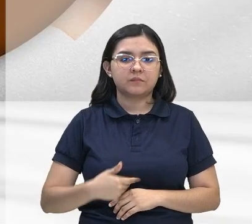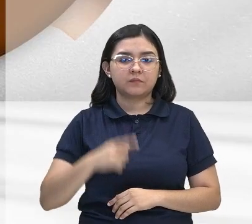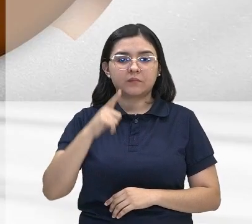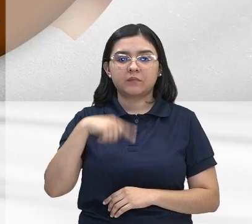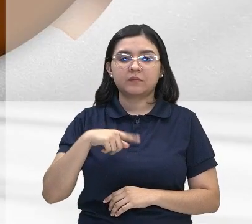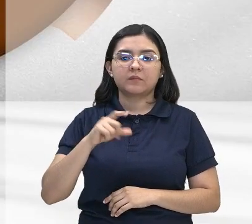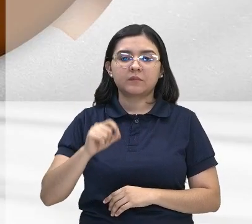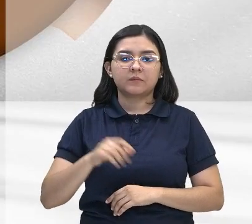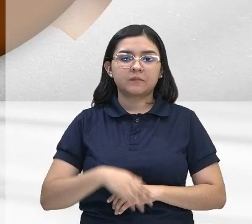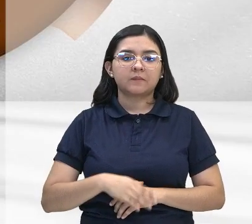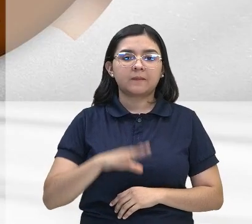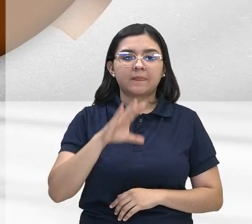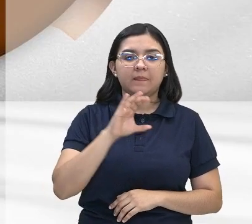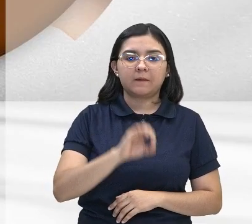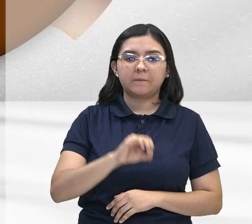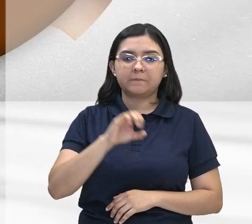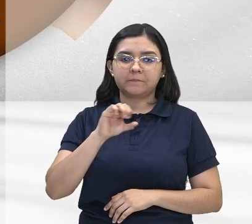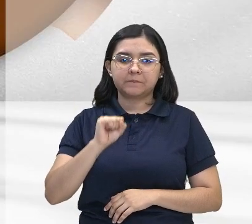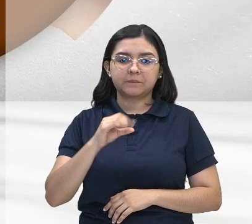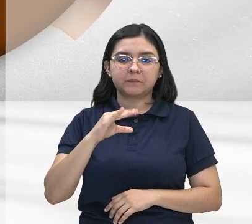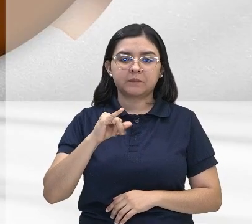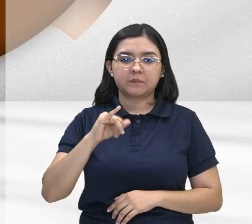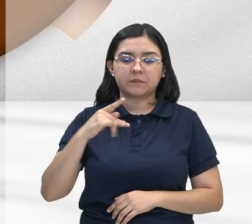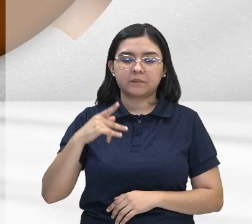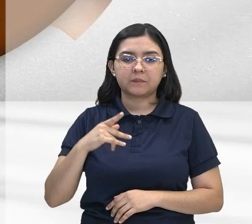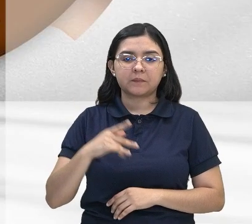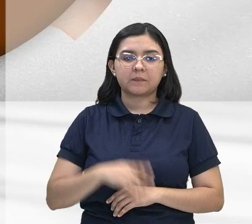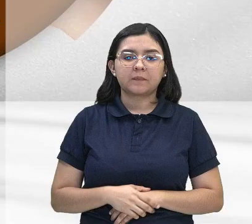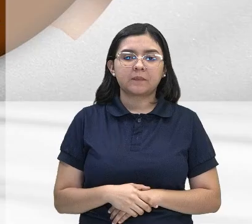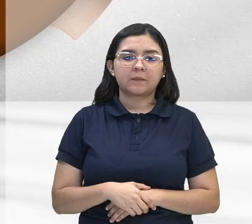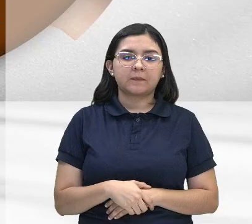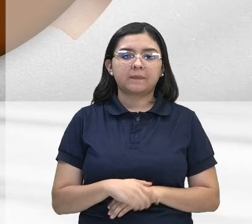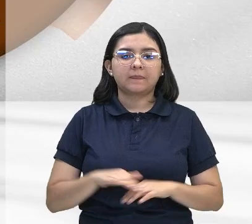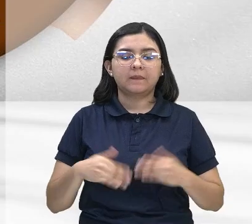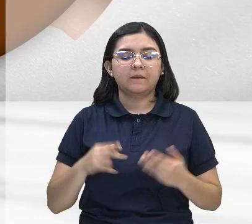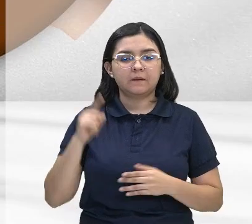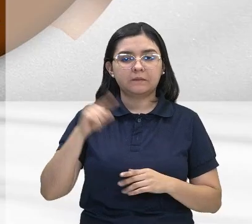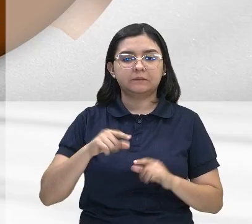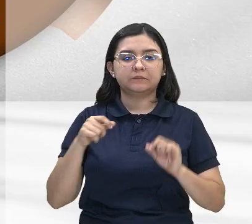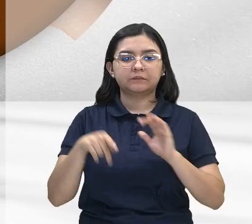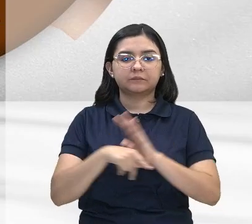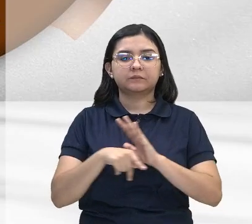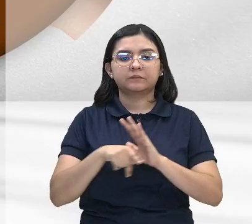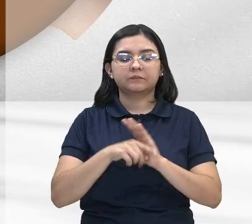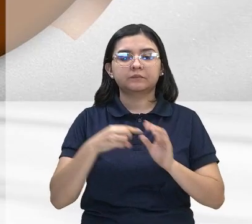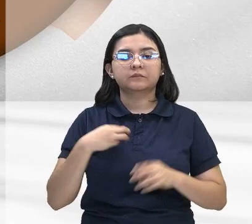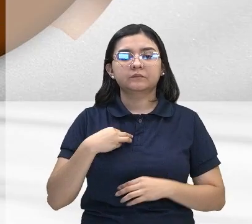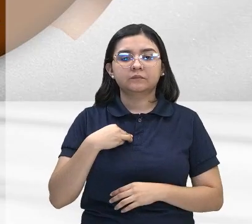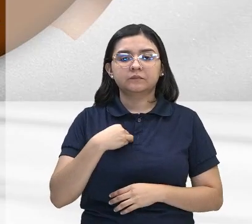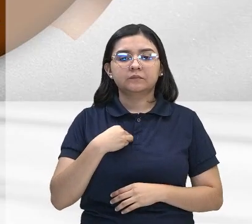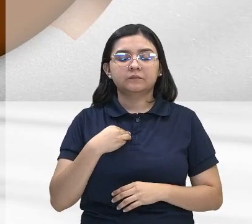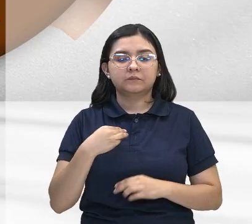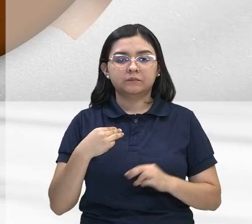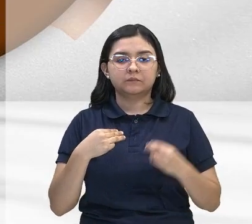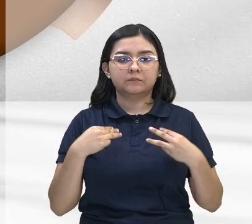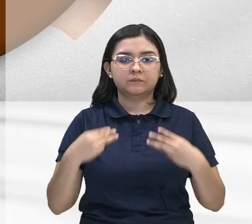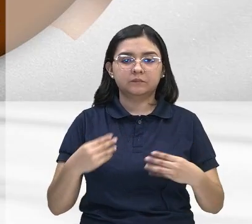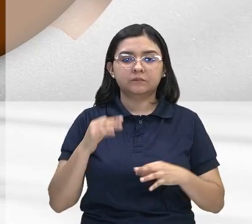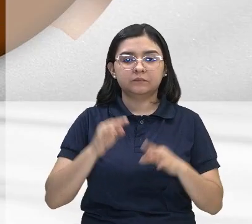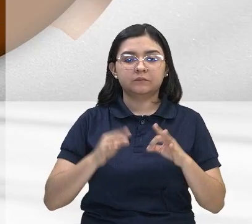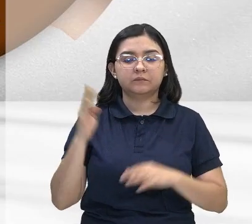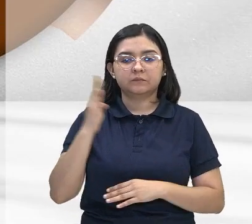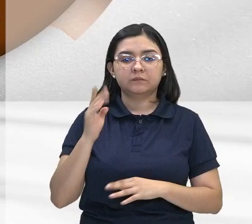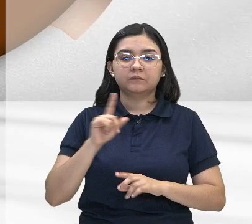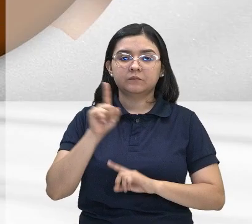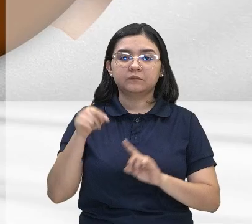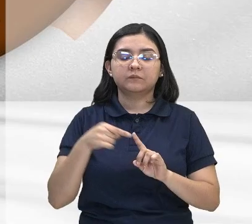as OCIP. É um título fornecido pelo Ministério da Justiça do Brasil, cuja